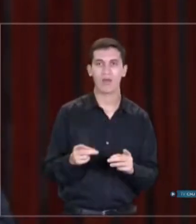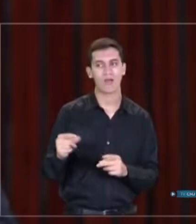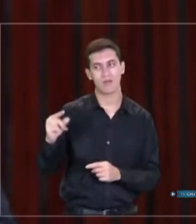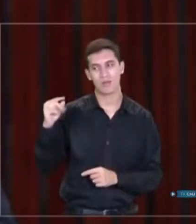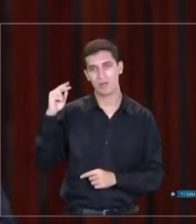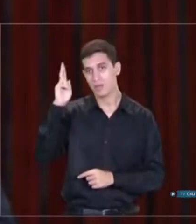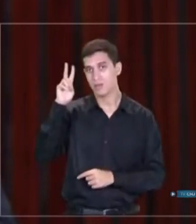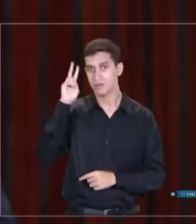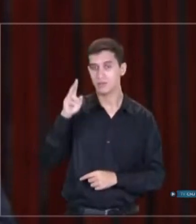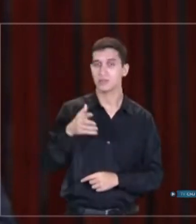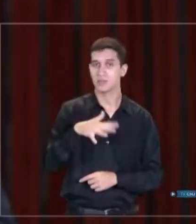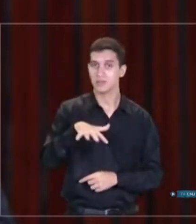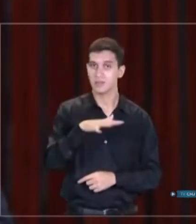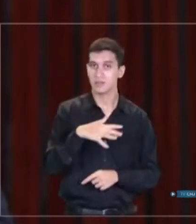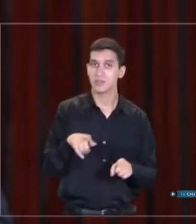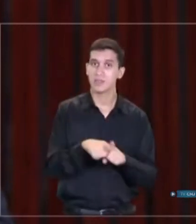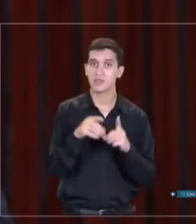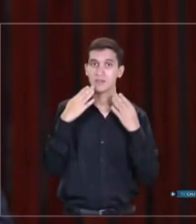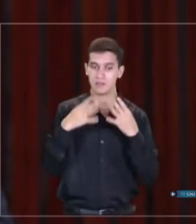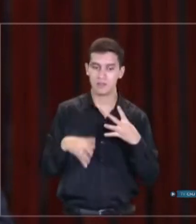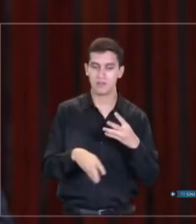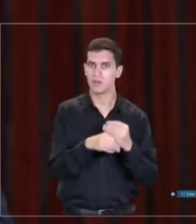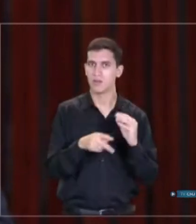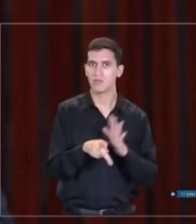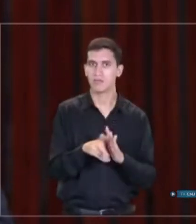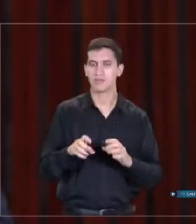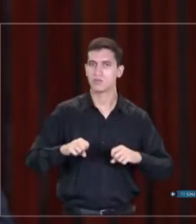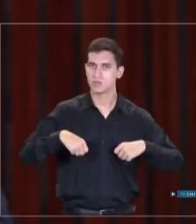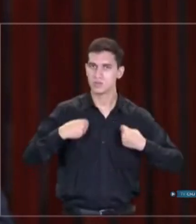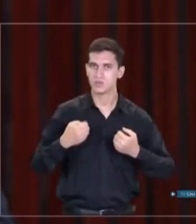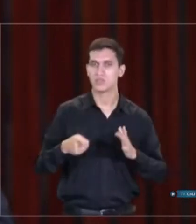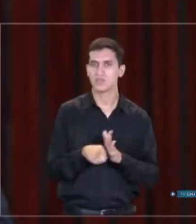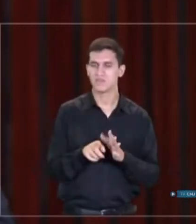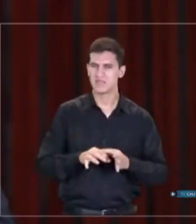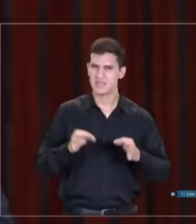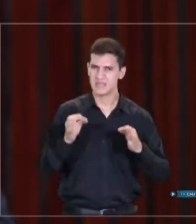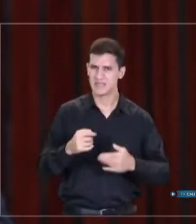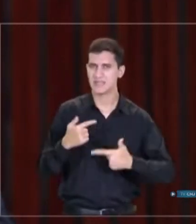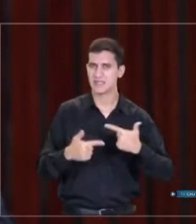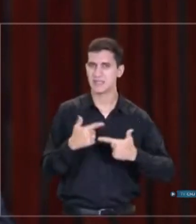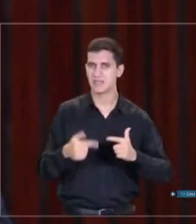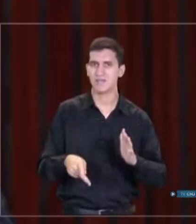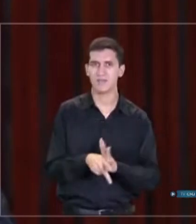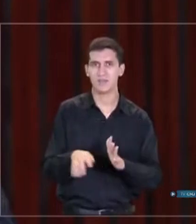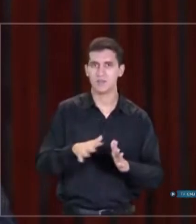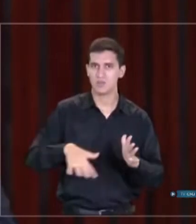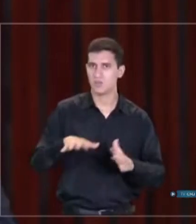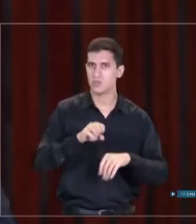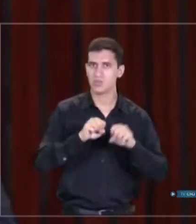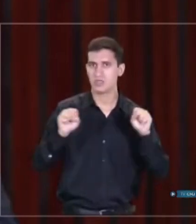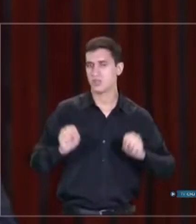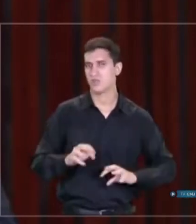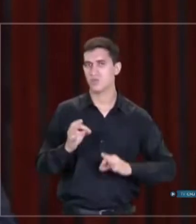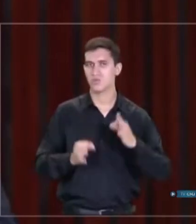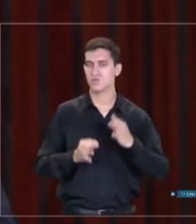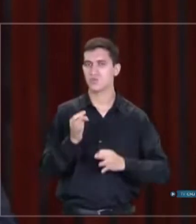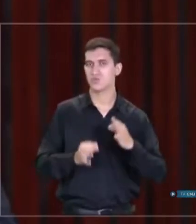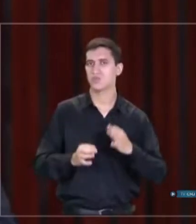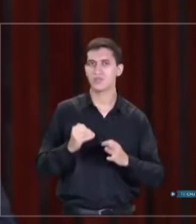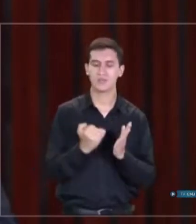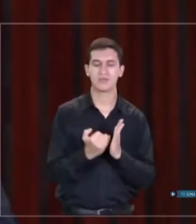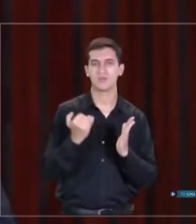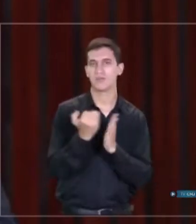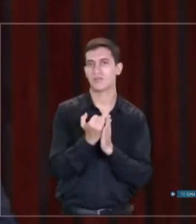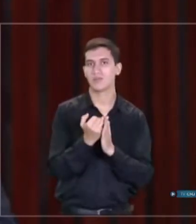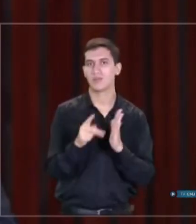prêmio e mostra o incremento dos esforços e mais o êxito dos esportes por parte de todo o sistema de Justiça no